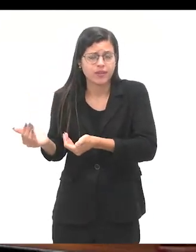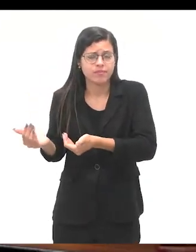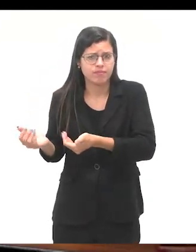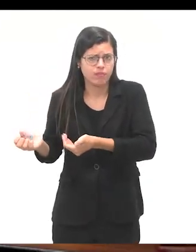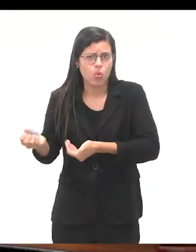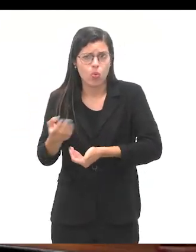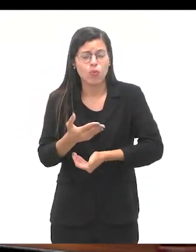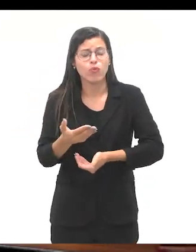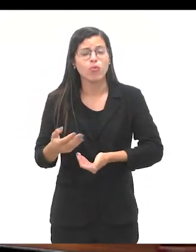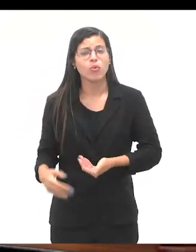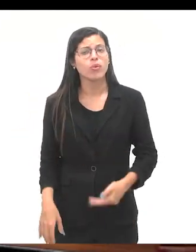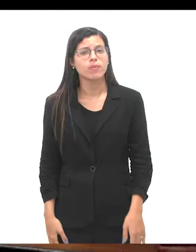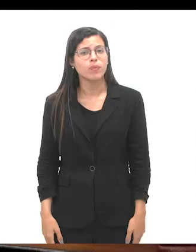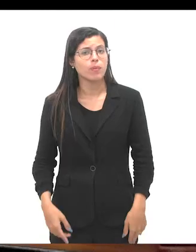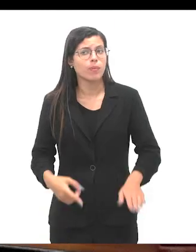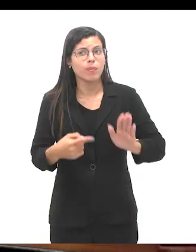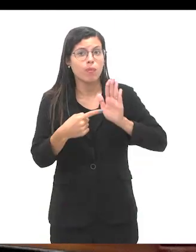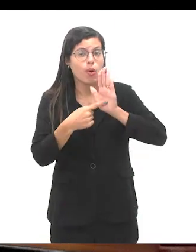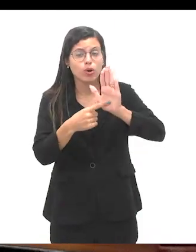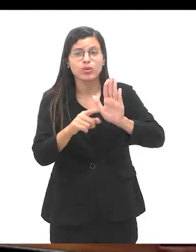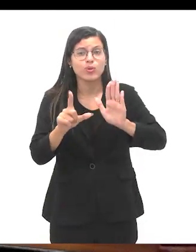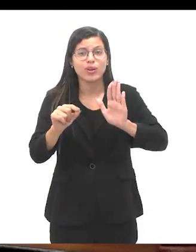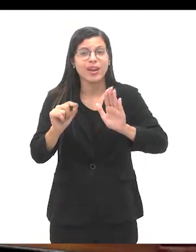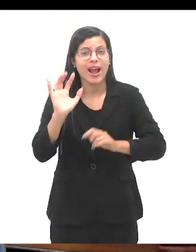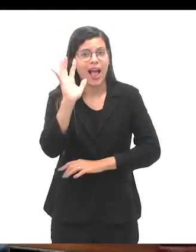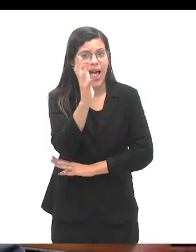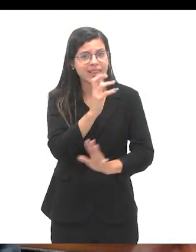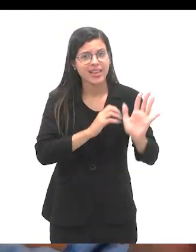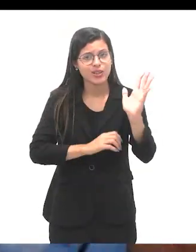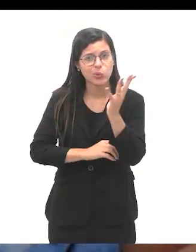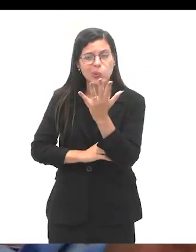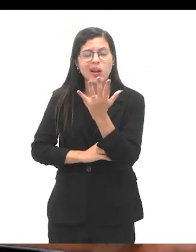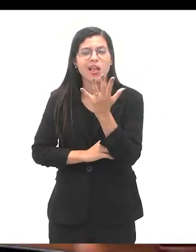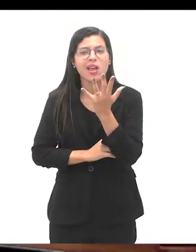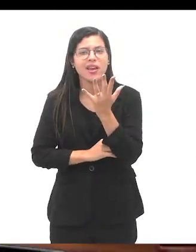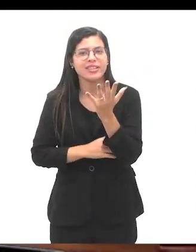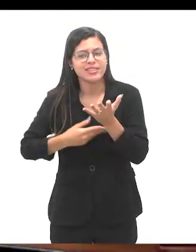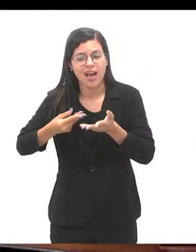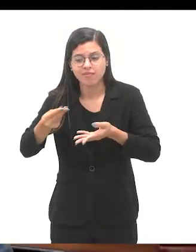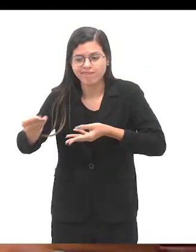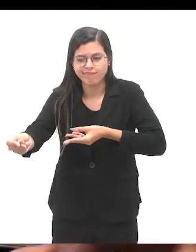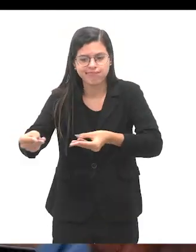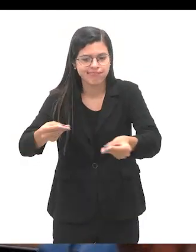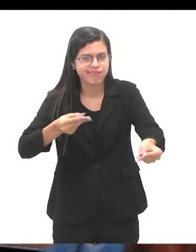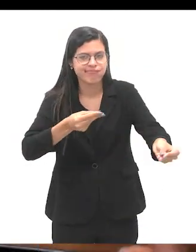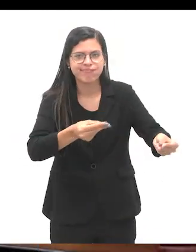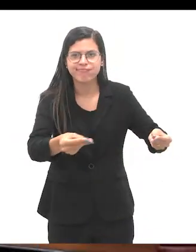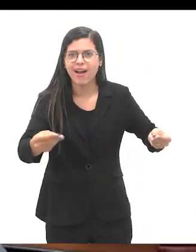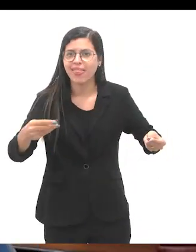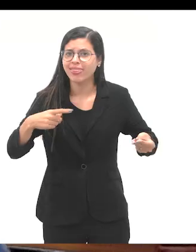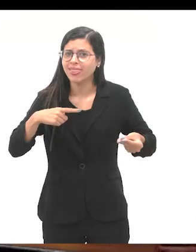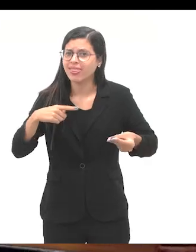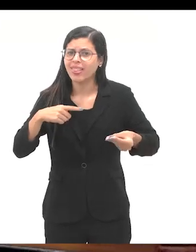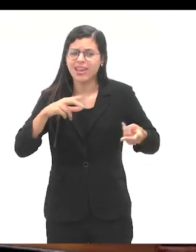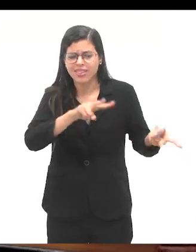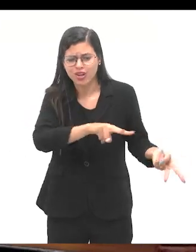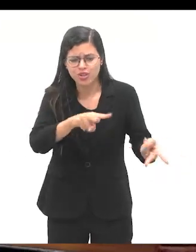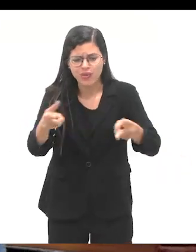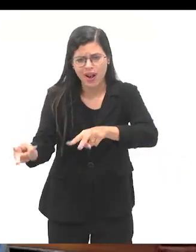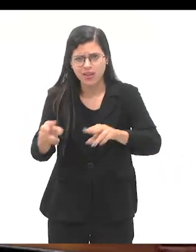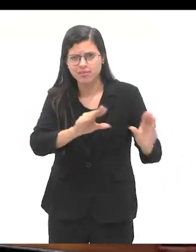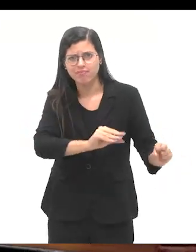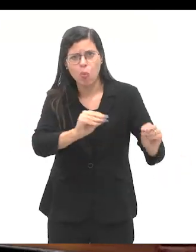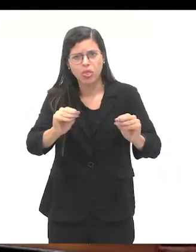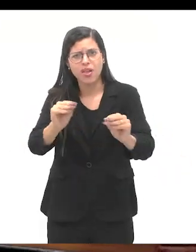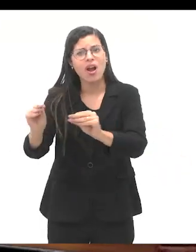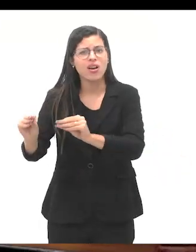capturou, relatam uma das coisas, que a natureza, ela distribui essa imigração de